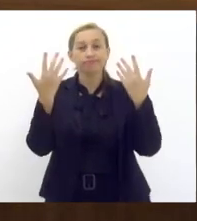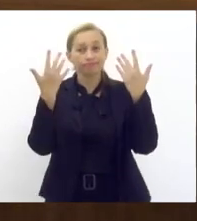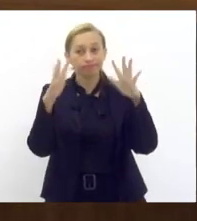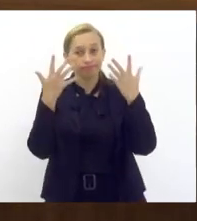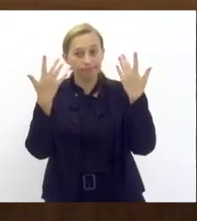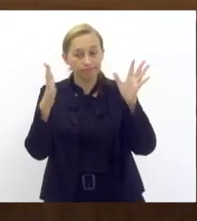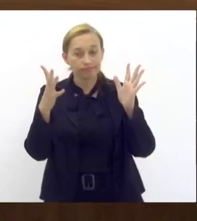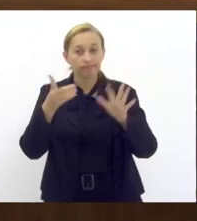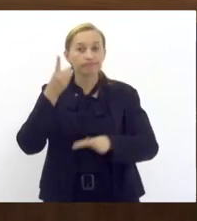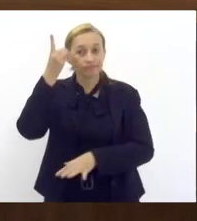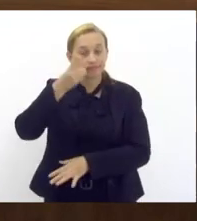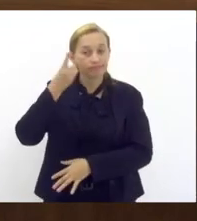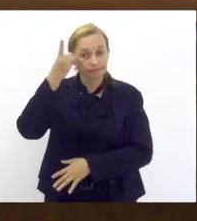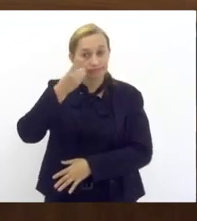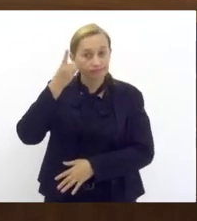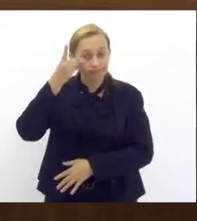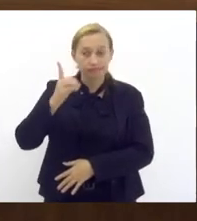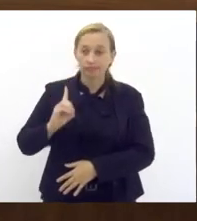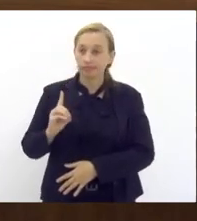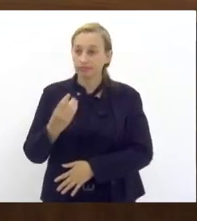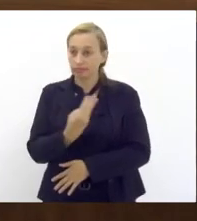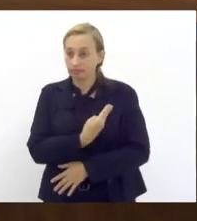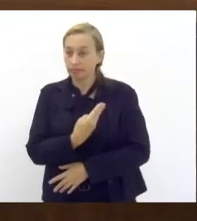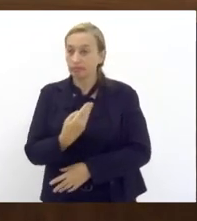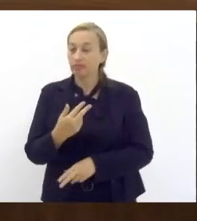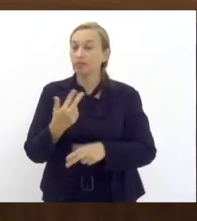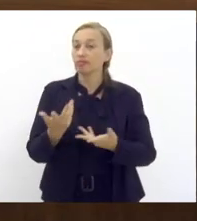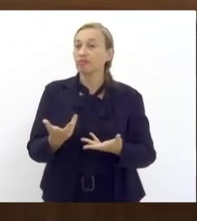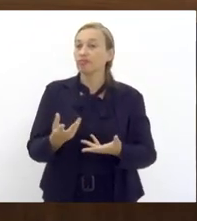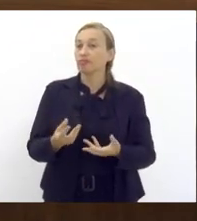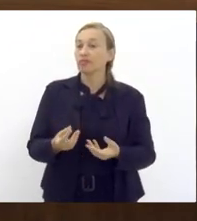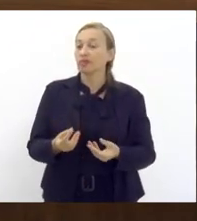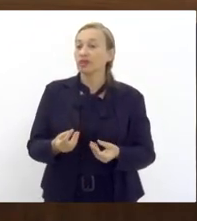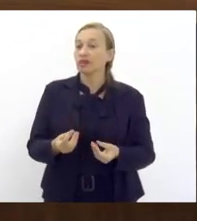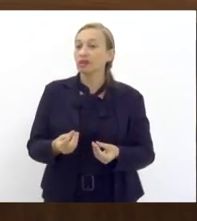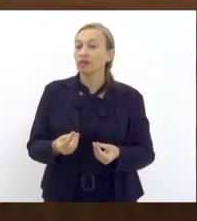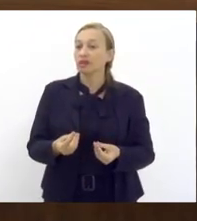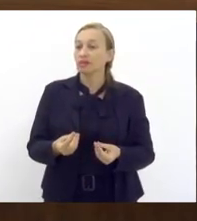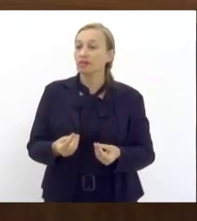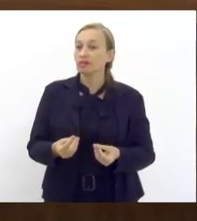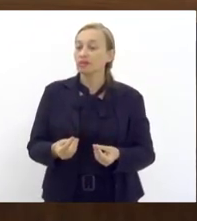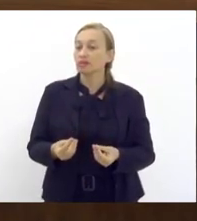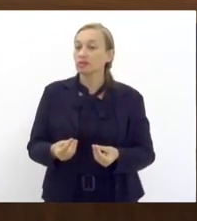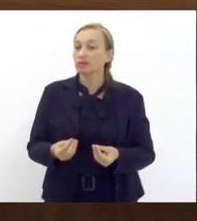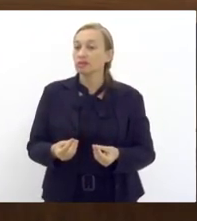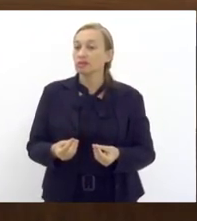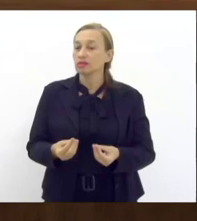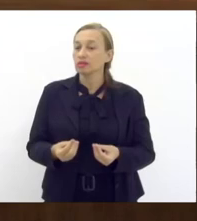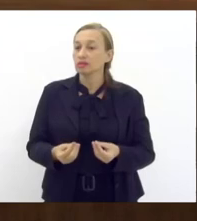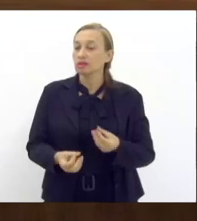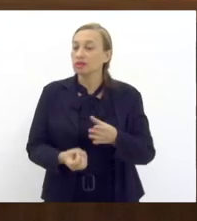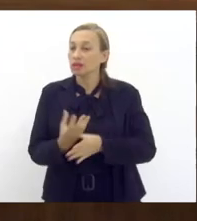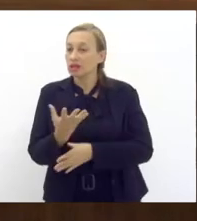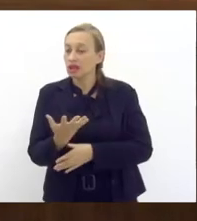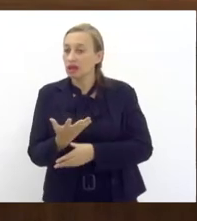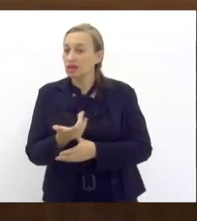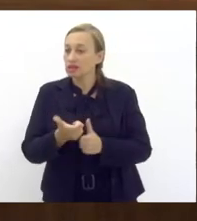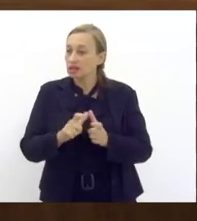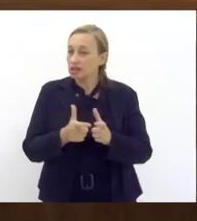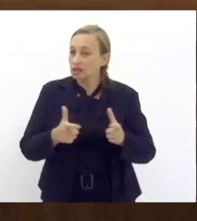parabenizar a deputada Dani Balbi por trazer essa dimensão, né, acerca